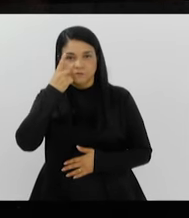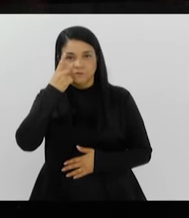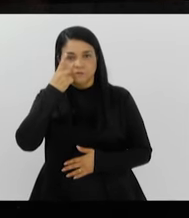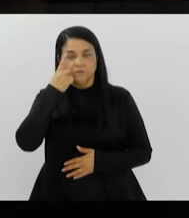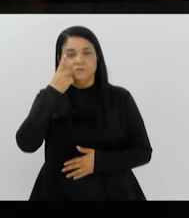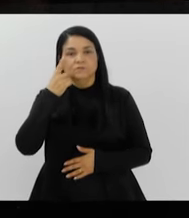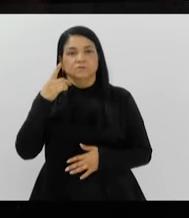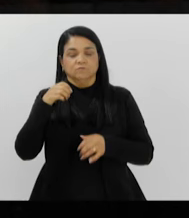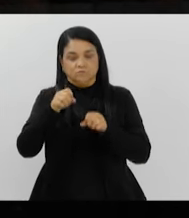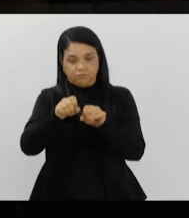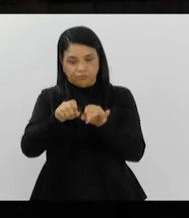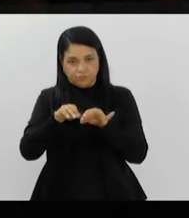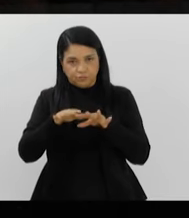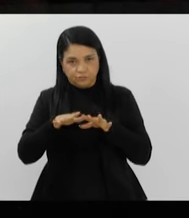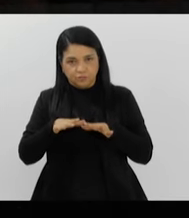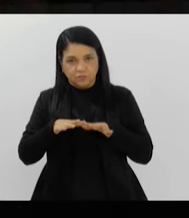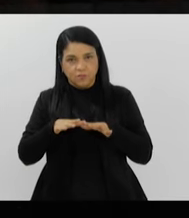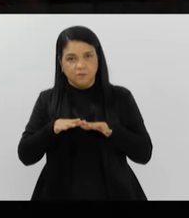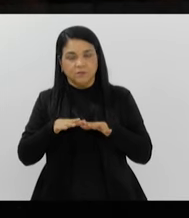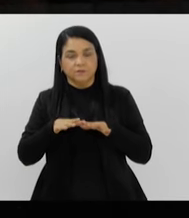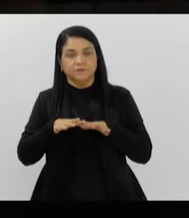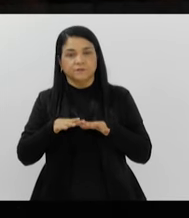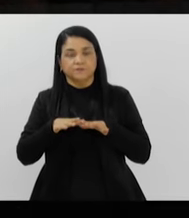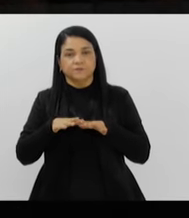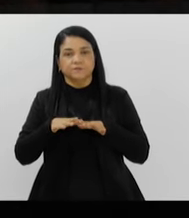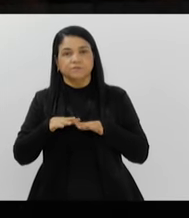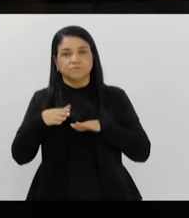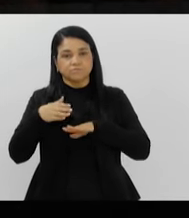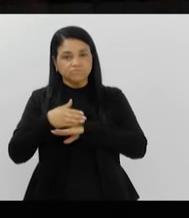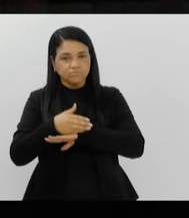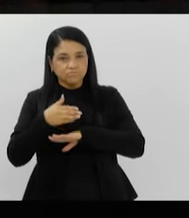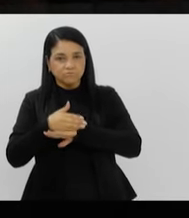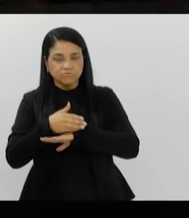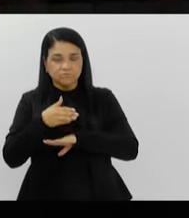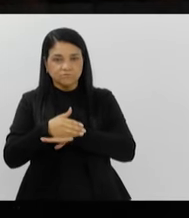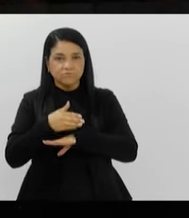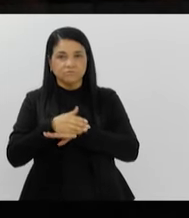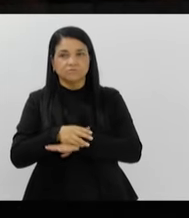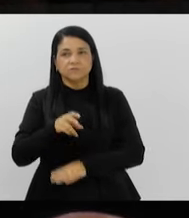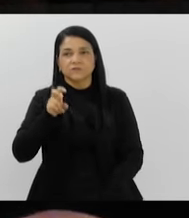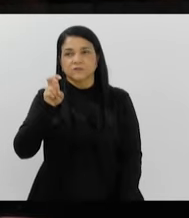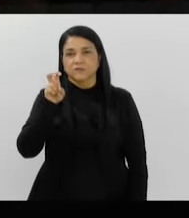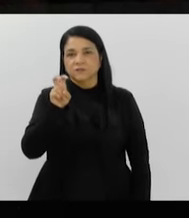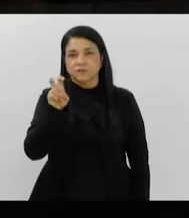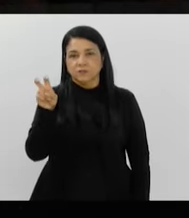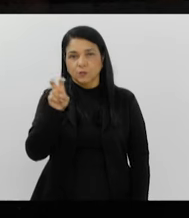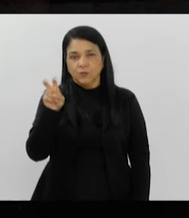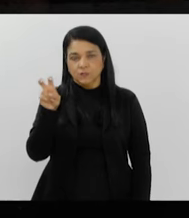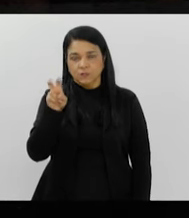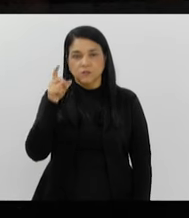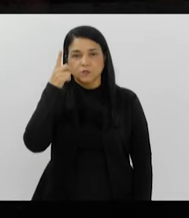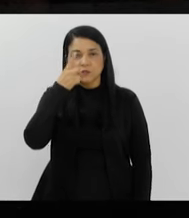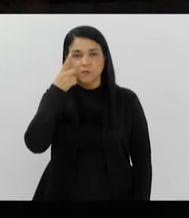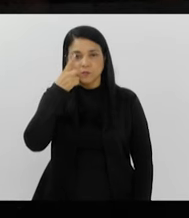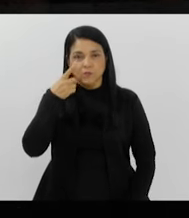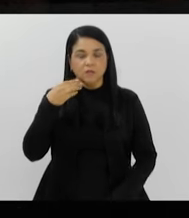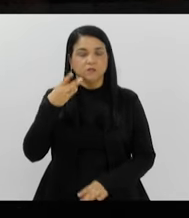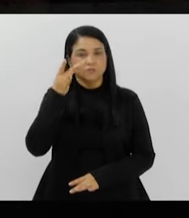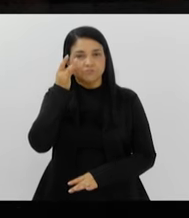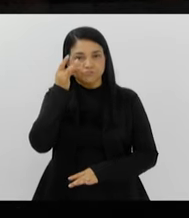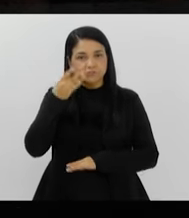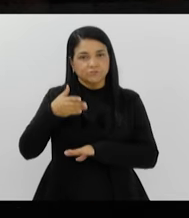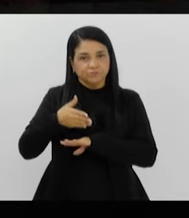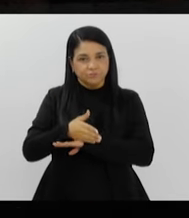quórum ao nosso plenário, com 55 presentes de